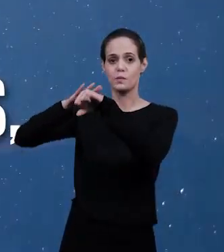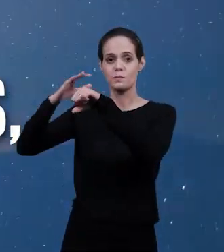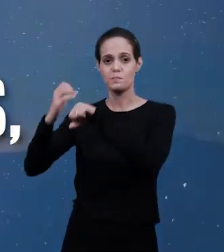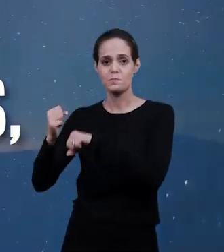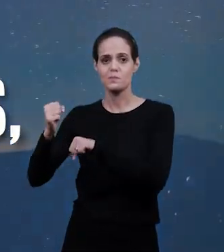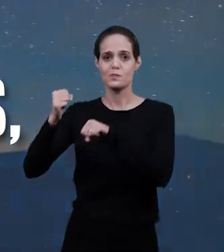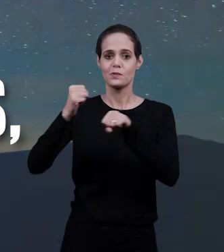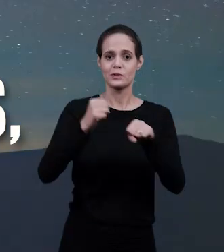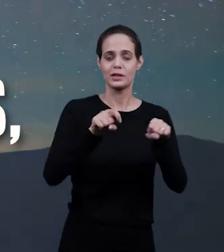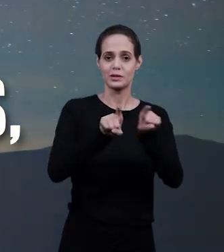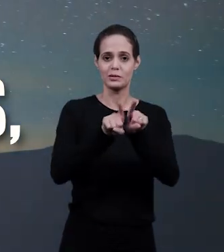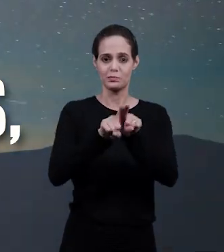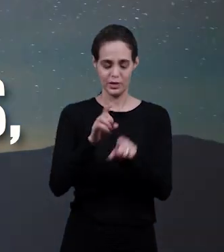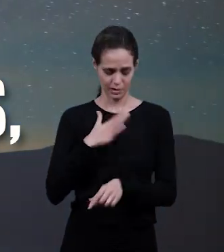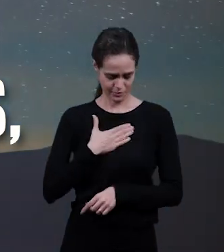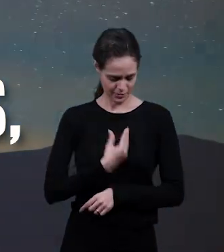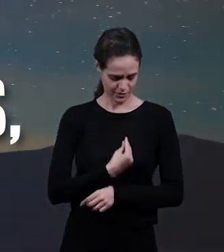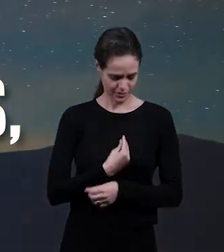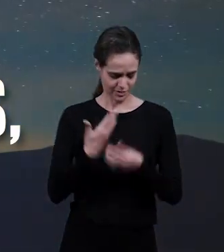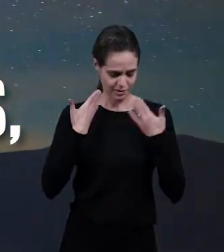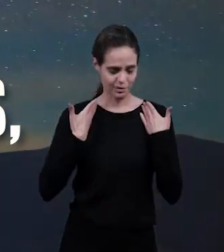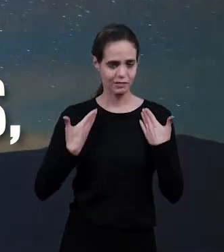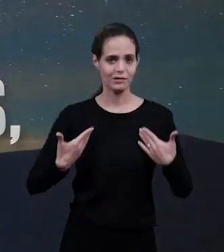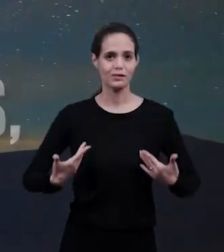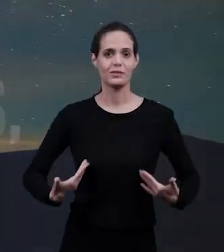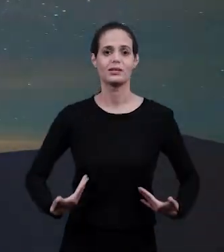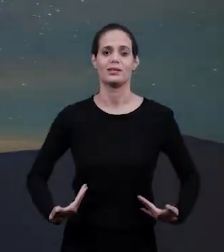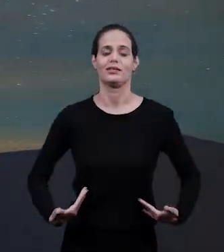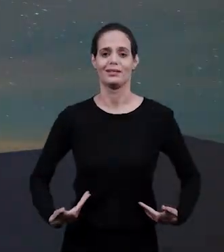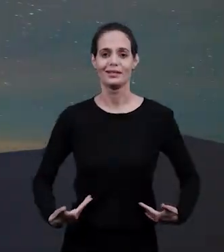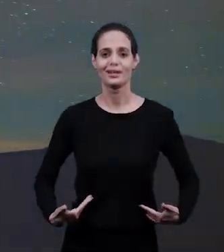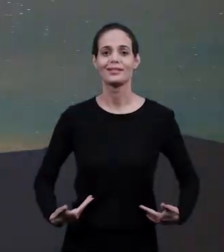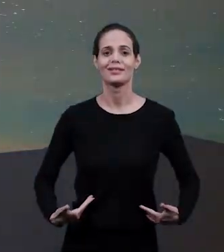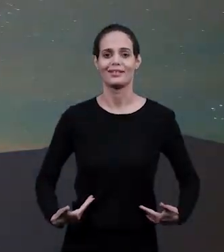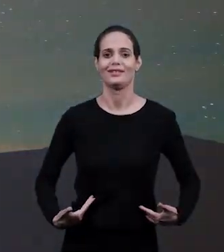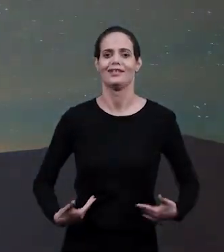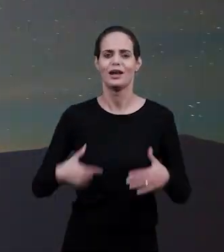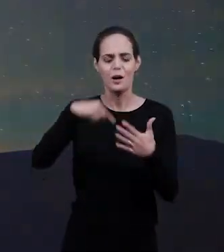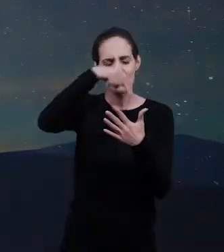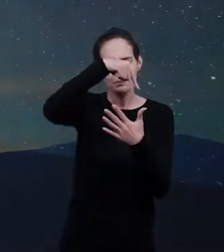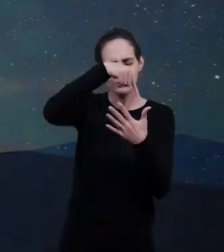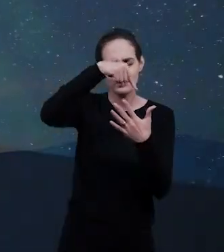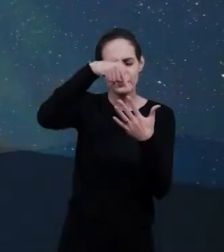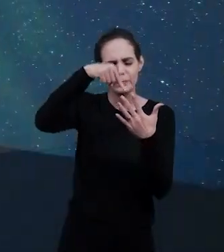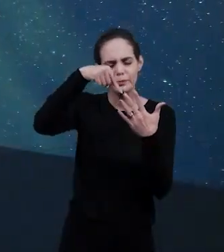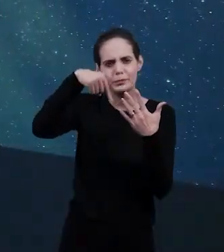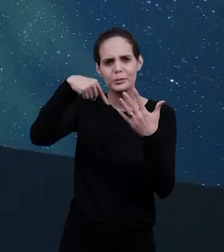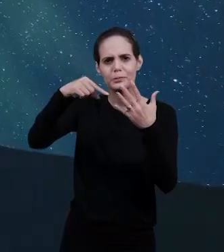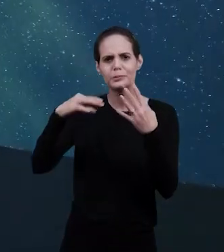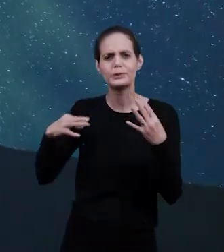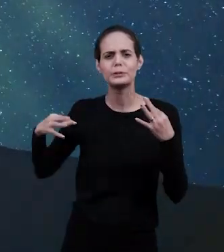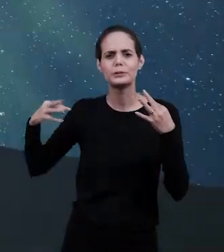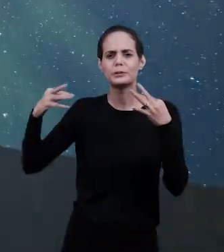poderes, minha vida em